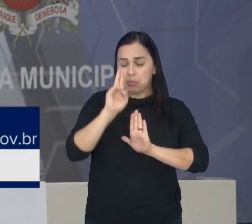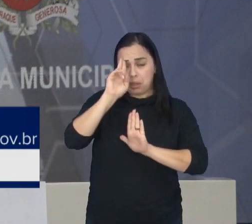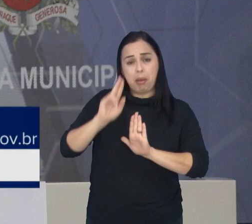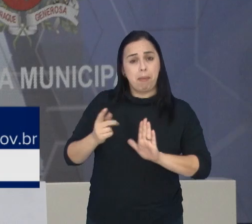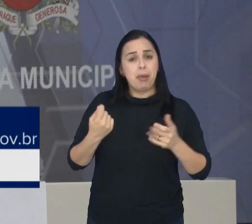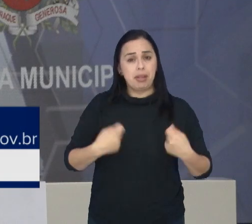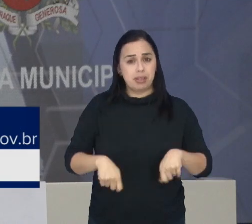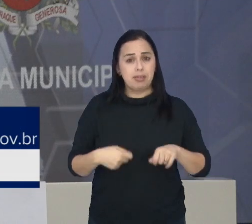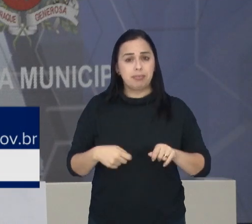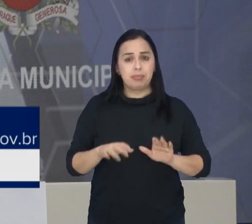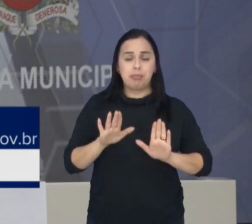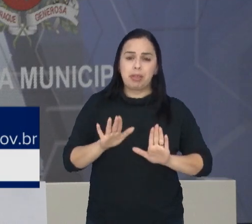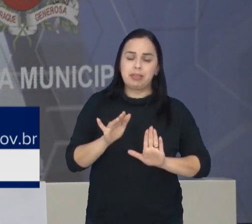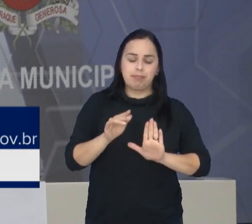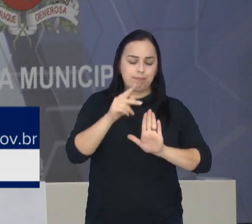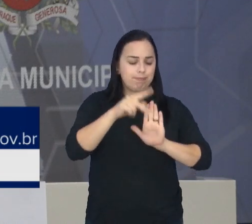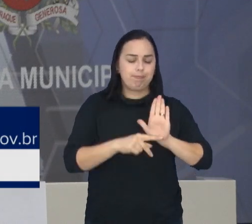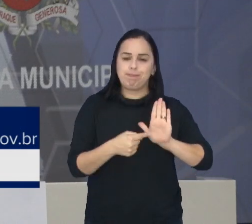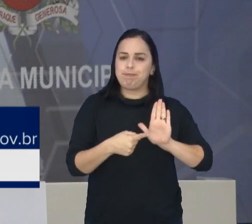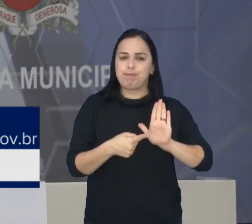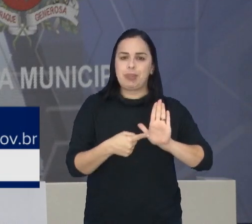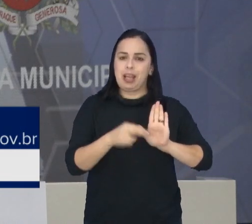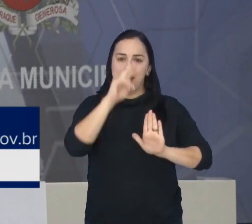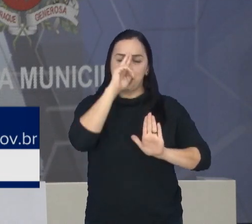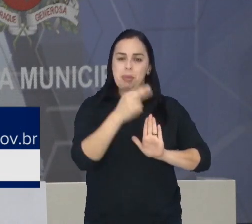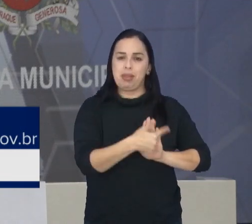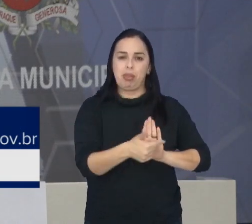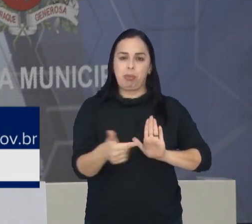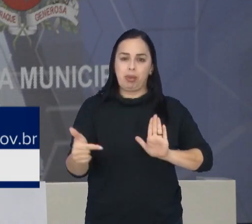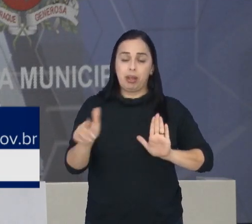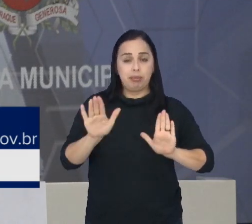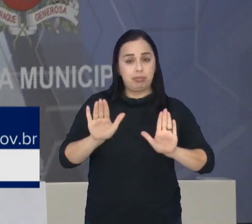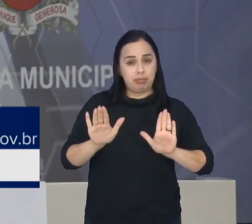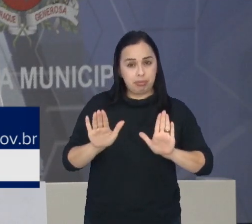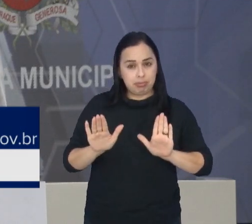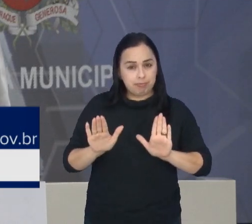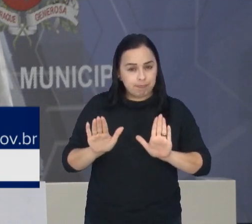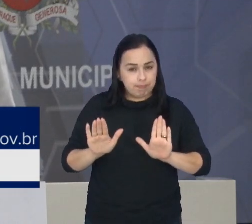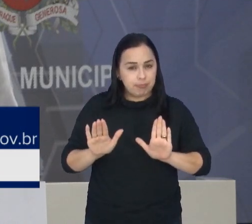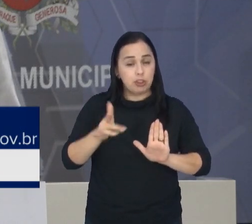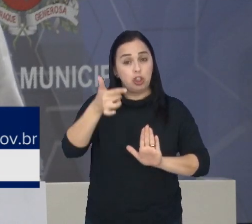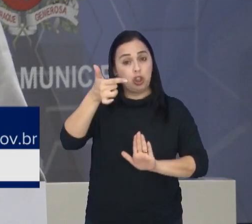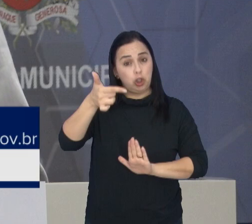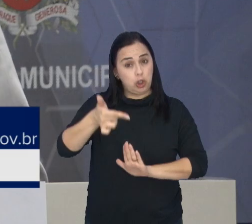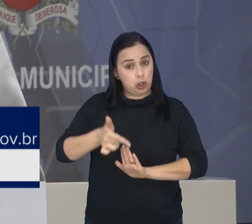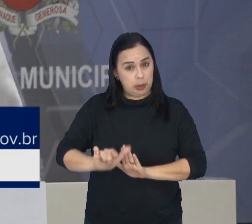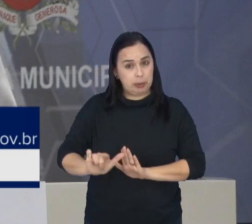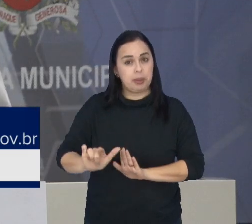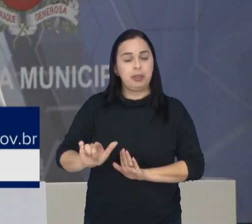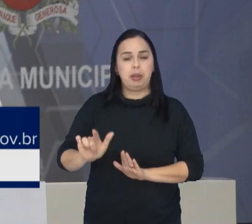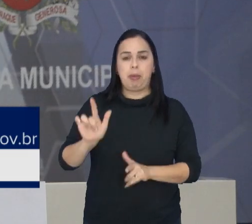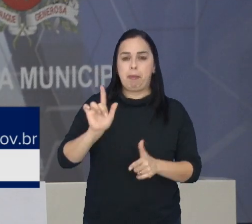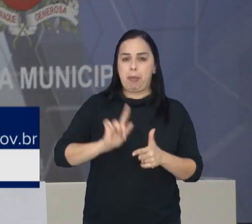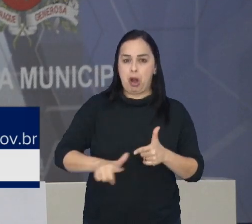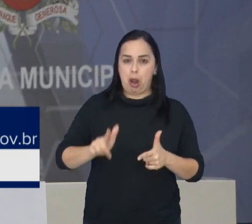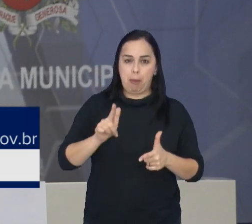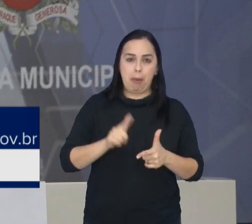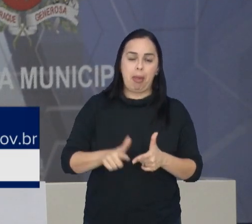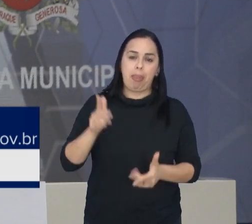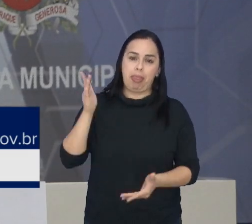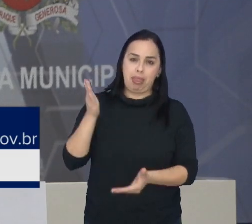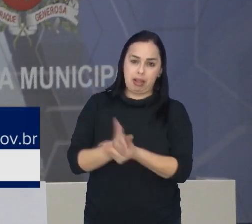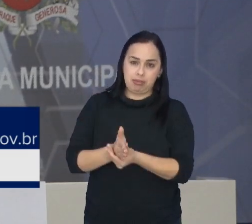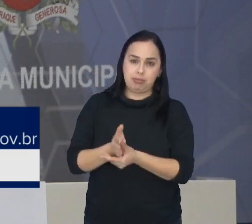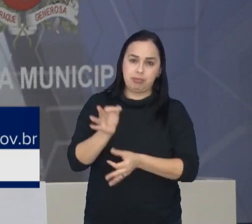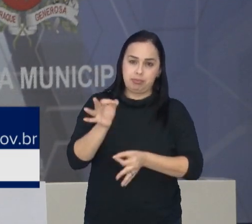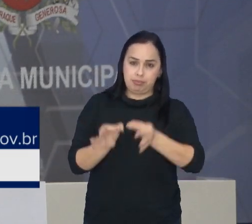esse projeto, infelizmente, não respeita. E, além do mais uma vez, problema jurídico e